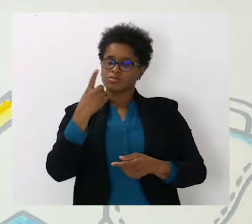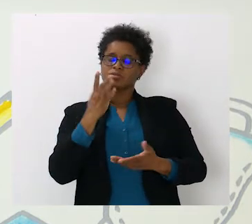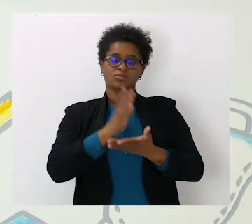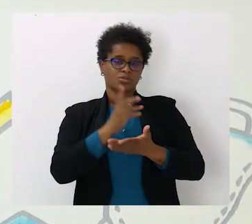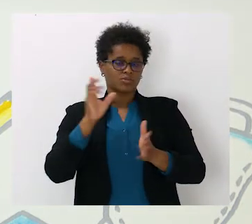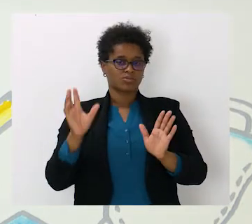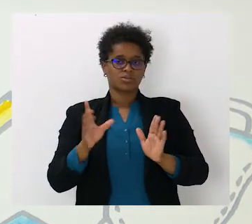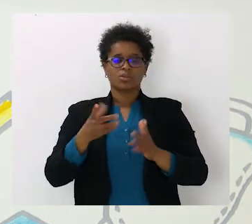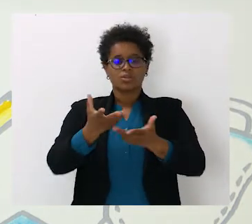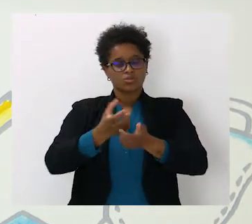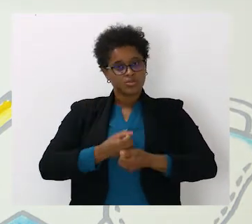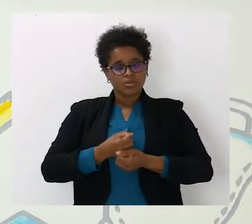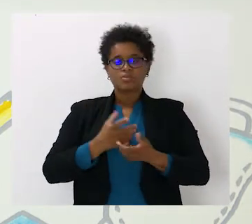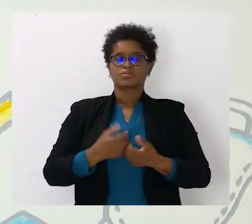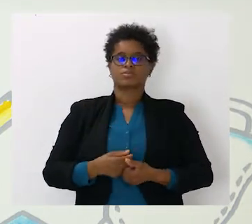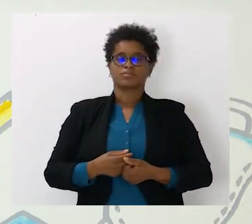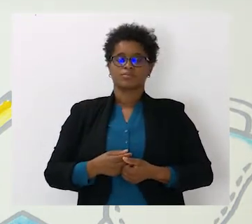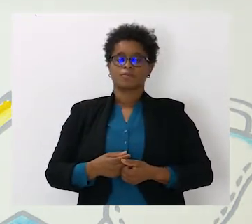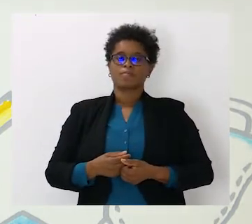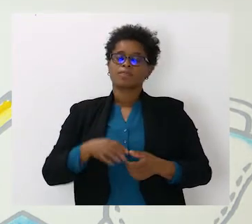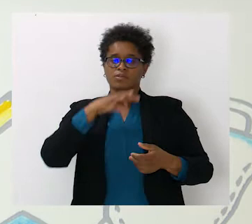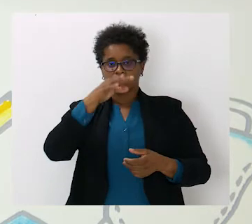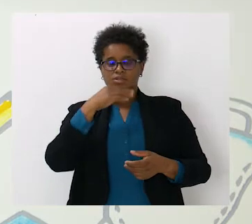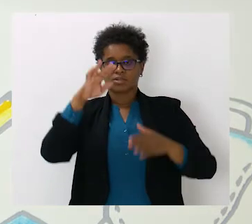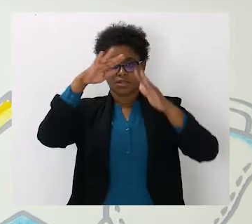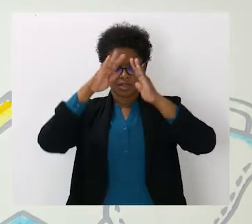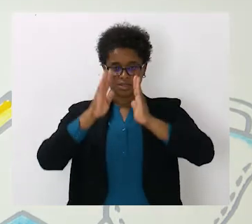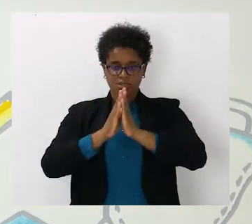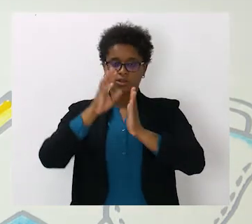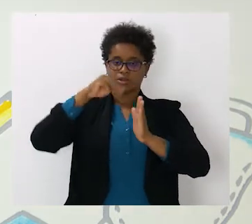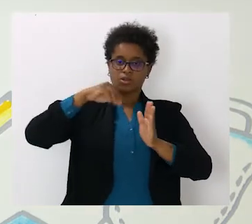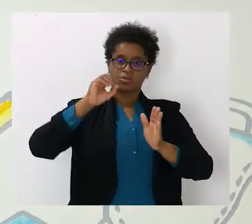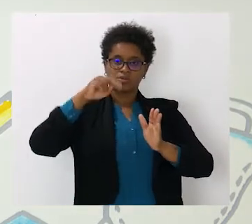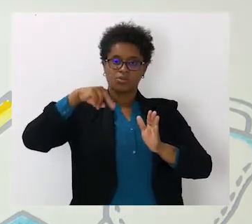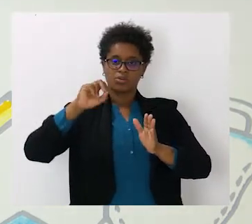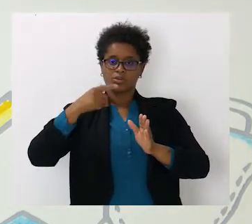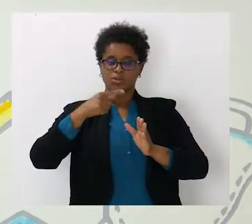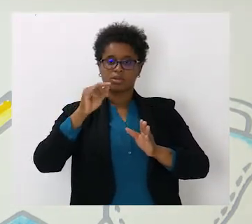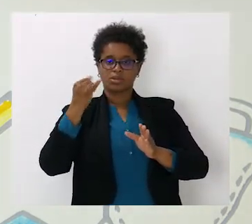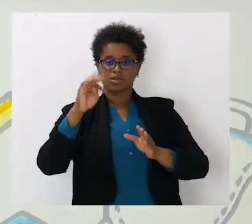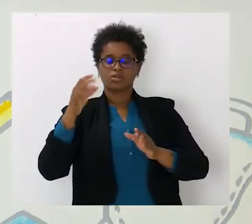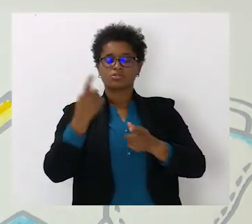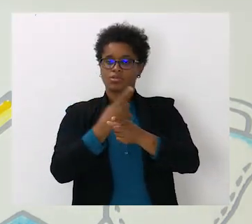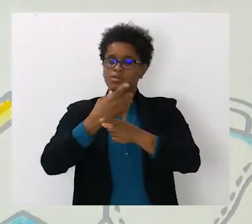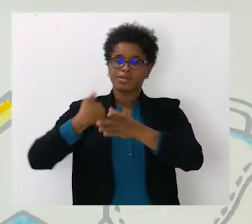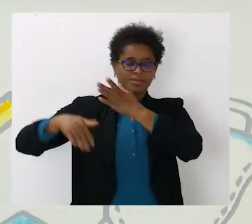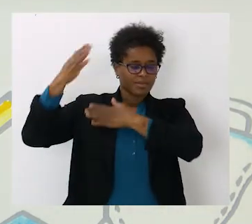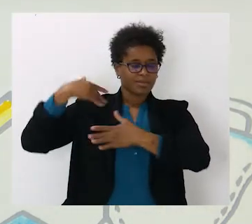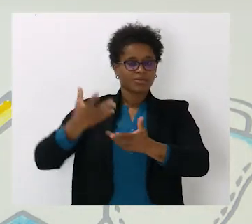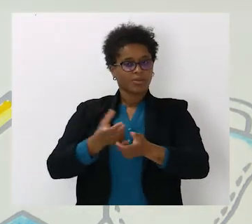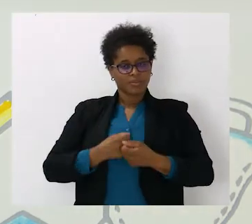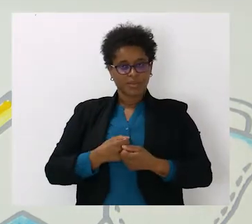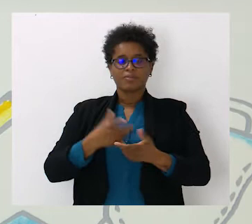único seu Deus. Por isso, diz, religião monoteísta. É uma herança. Depois temos a